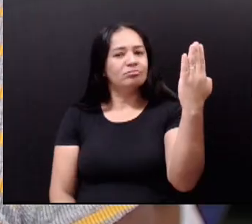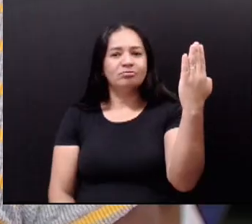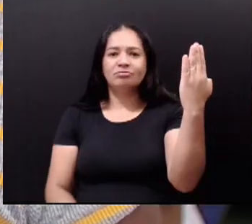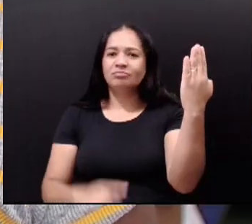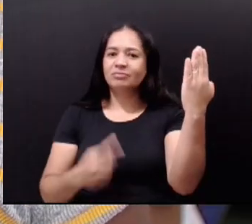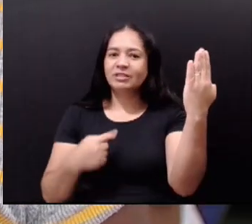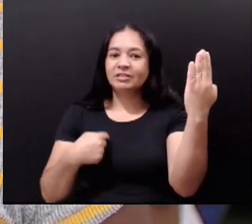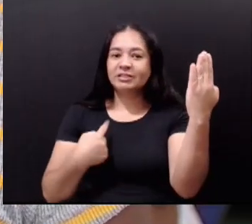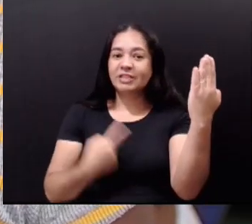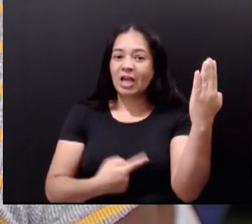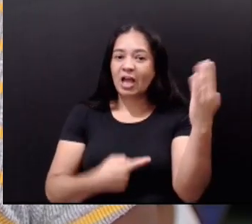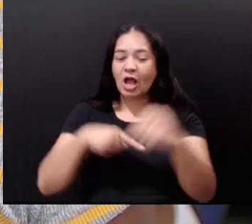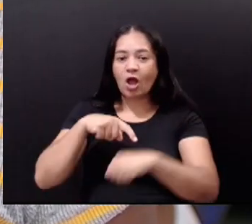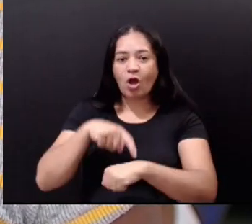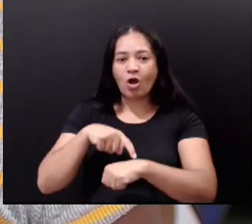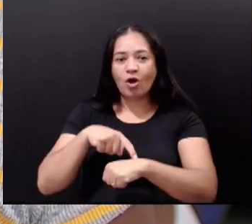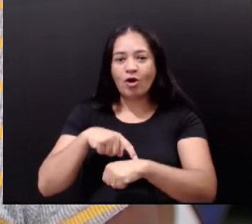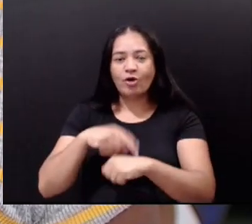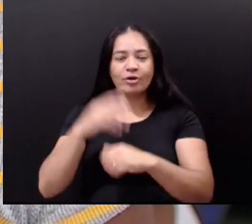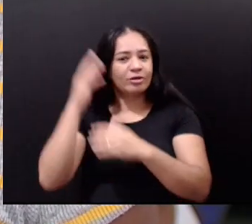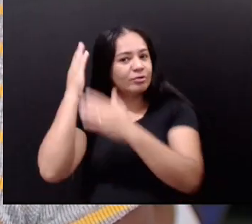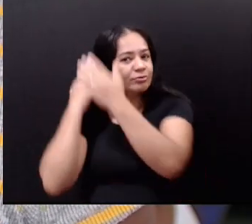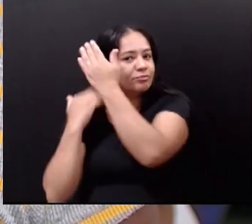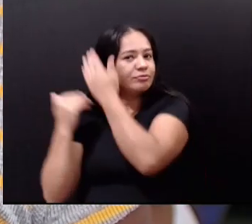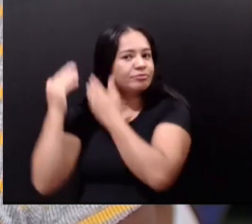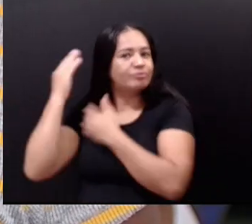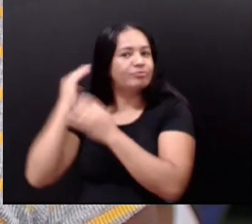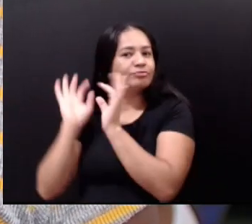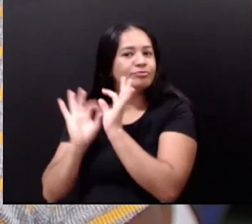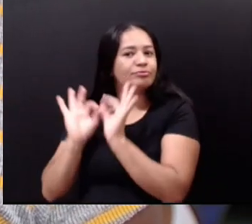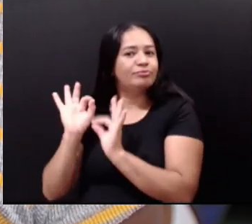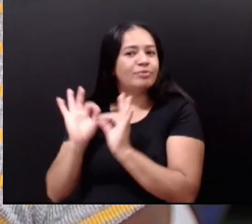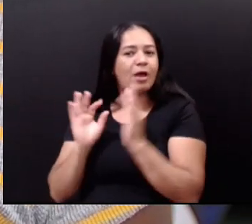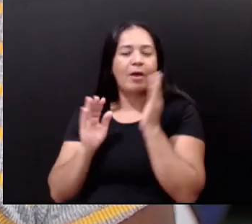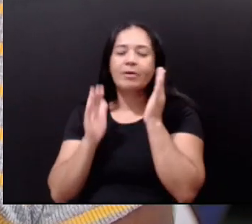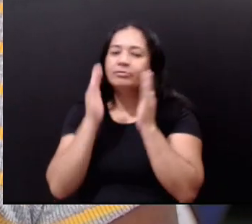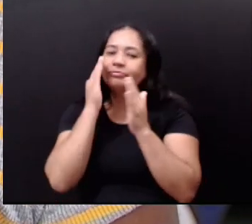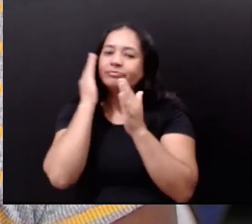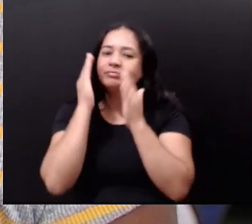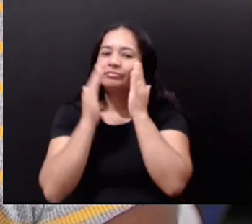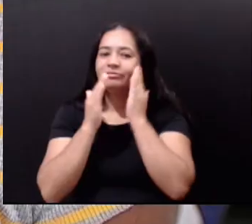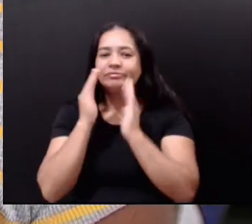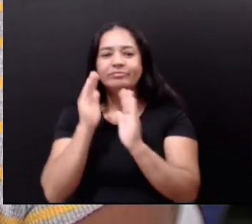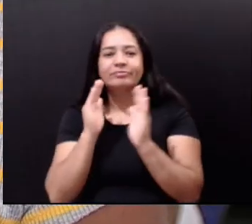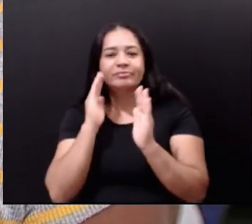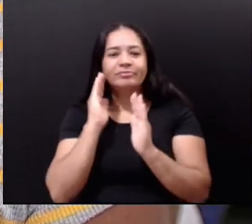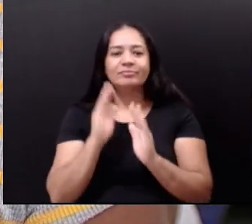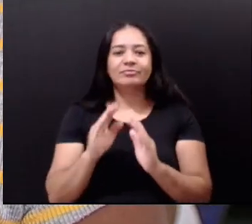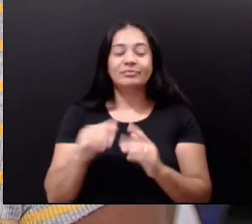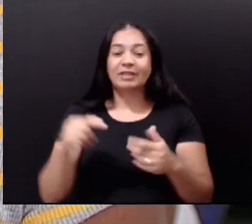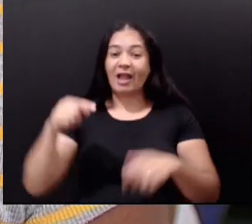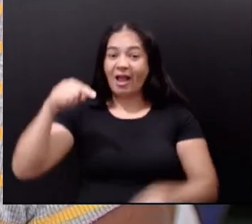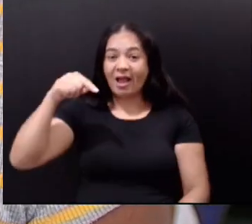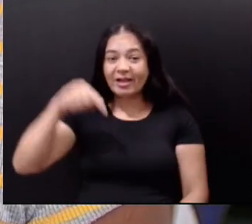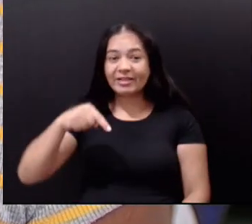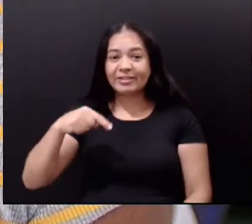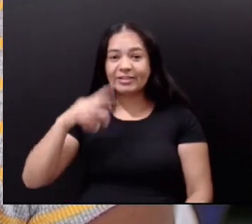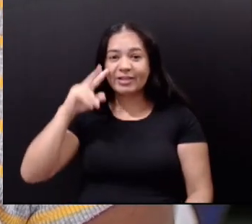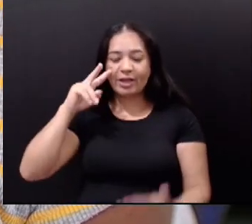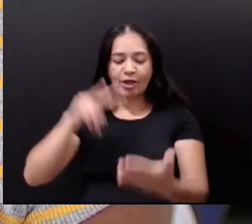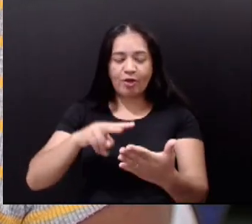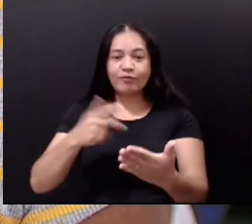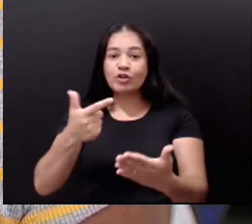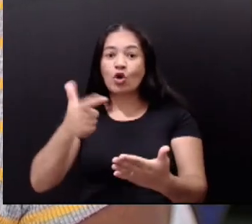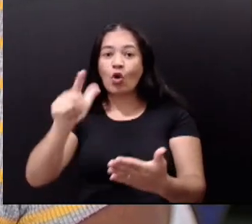vai pentear o cabelo, se maquiar um pouquinho, né? E aqui eu vi uma personagem diferente,